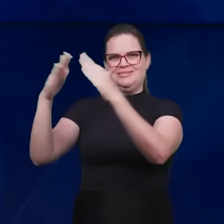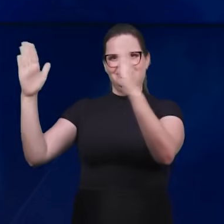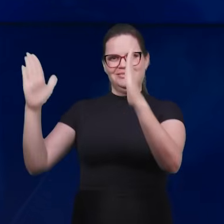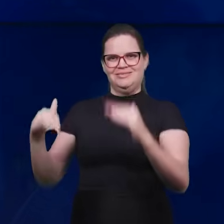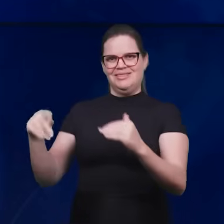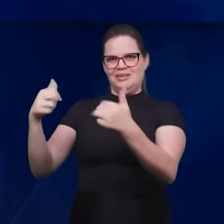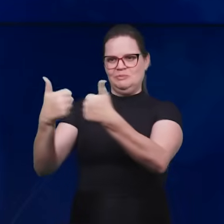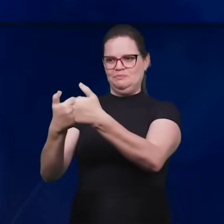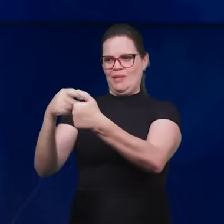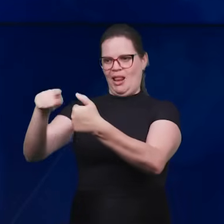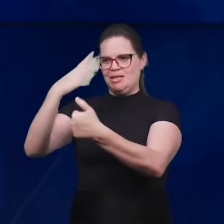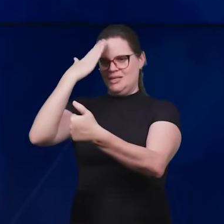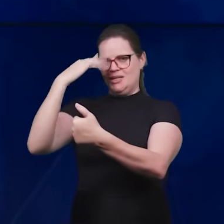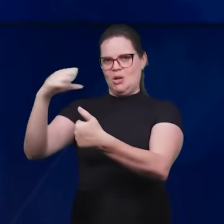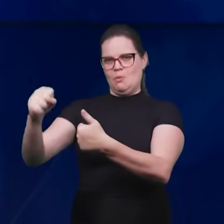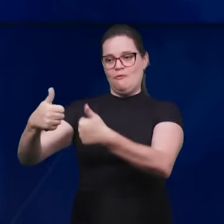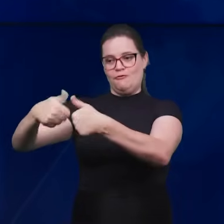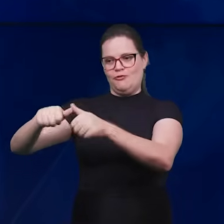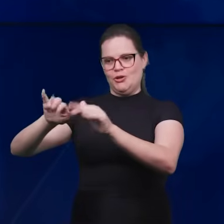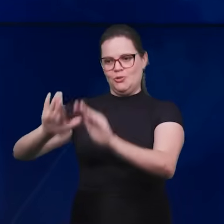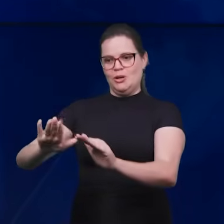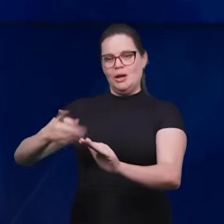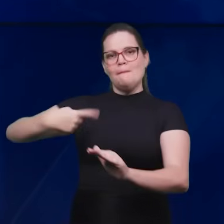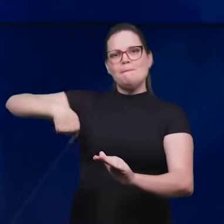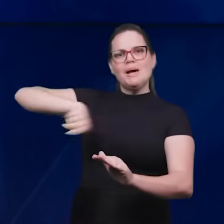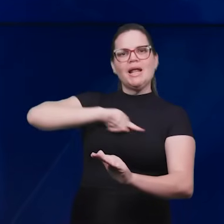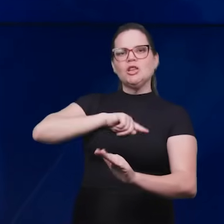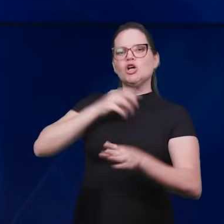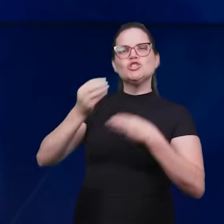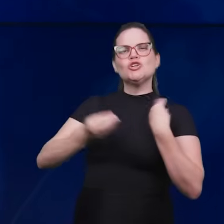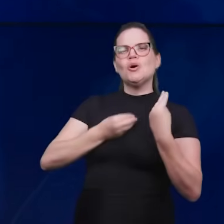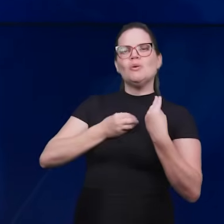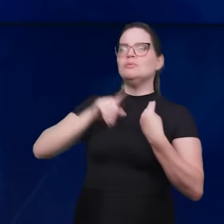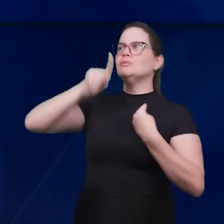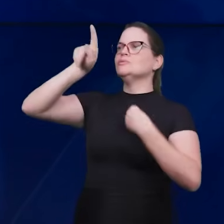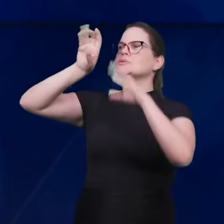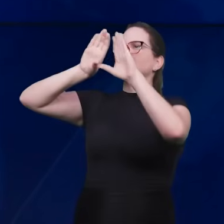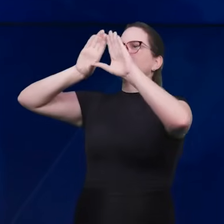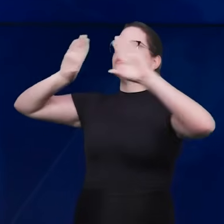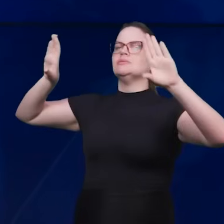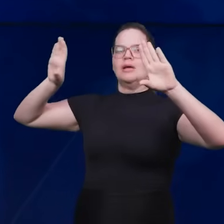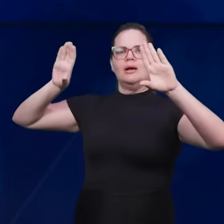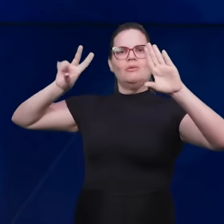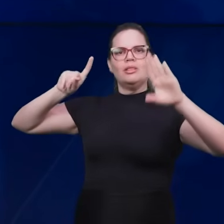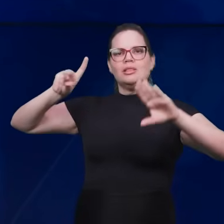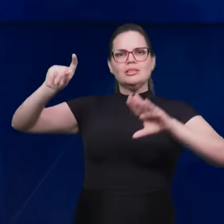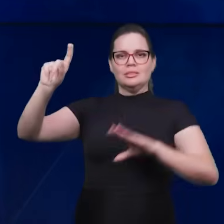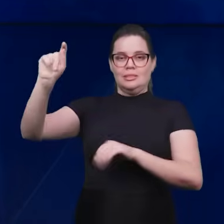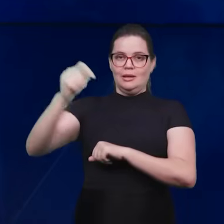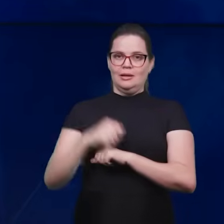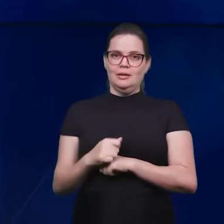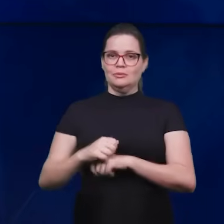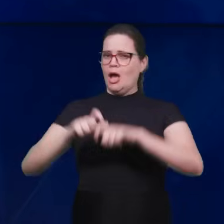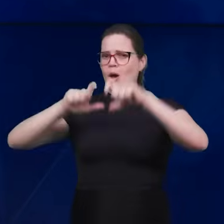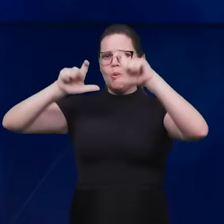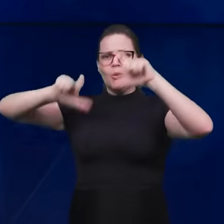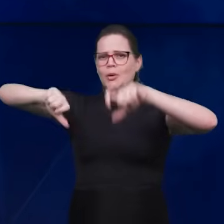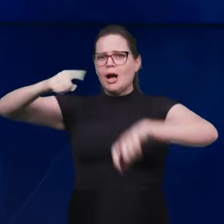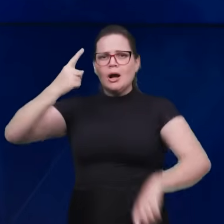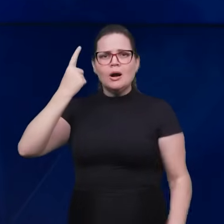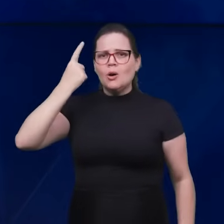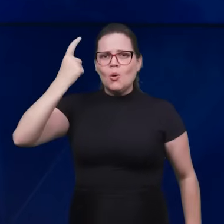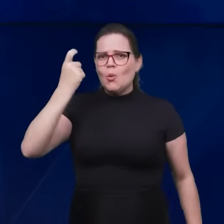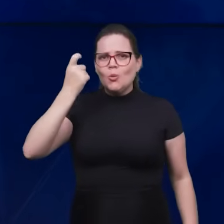é a eternidade. Quem fala esse lugar fixo, permanente, eterno.